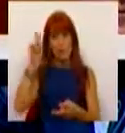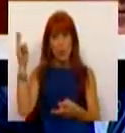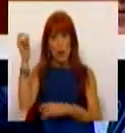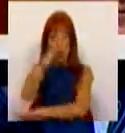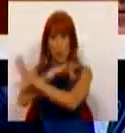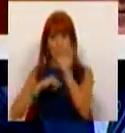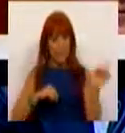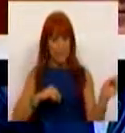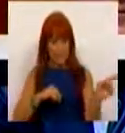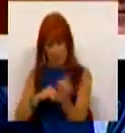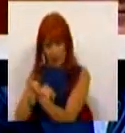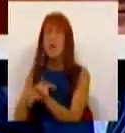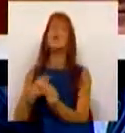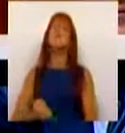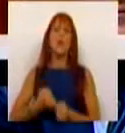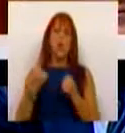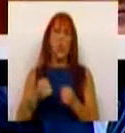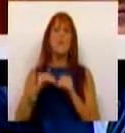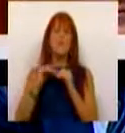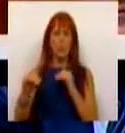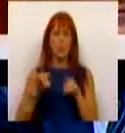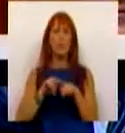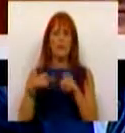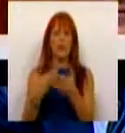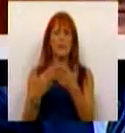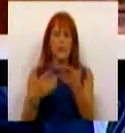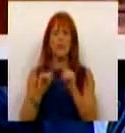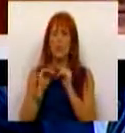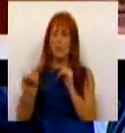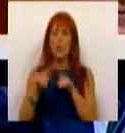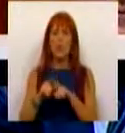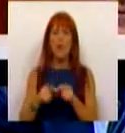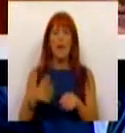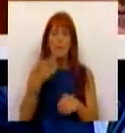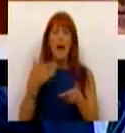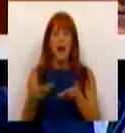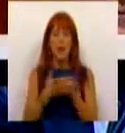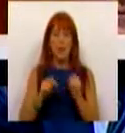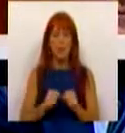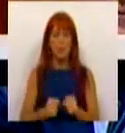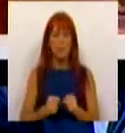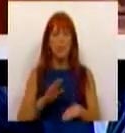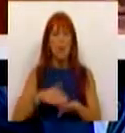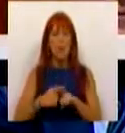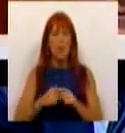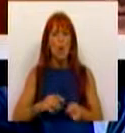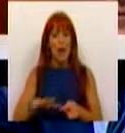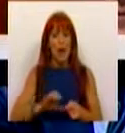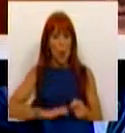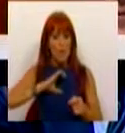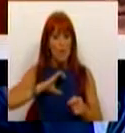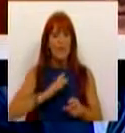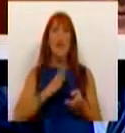União Europeia, nós conseguiremos ter estabilidade política, estabilidade macroeconómica, reforçaremos o clima de confiança